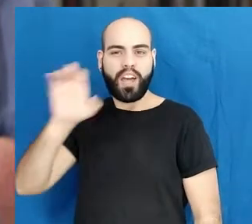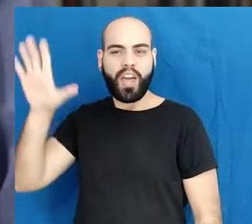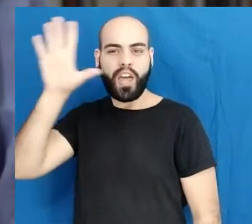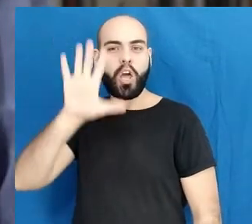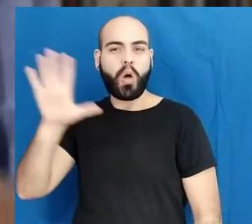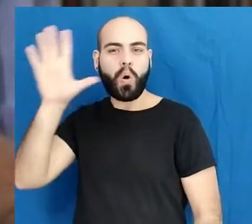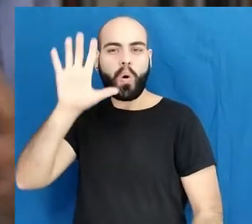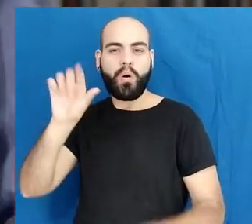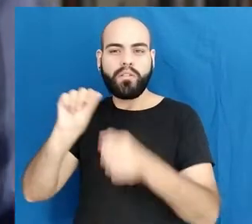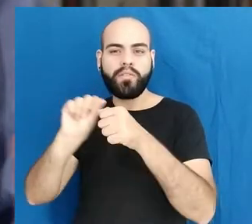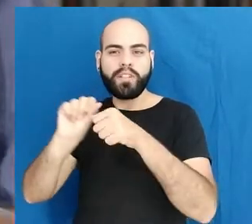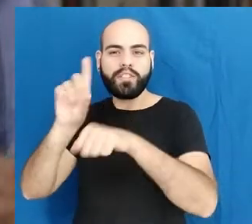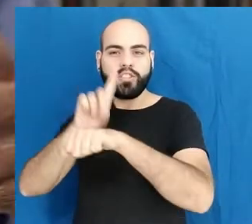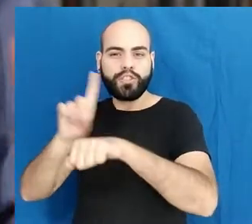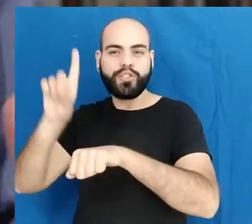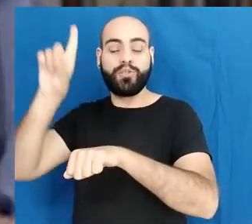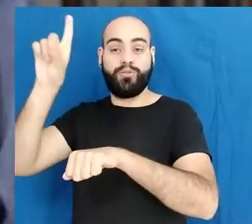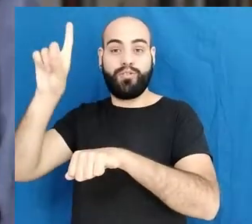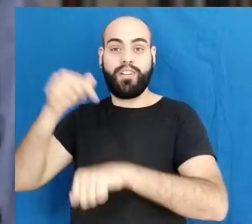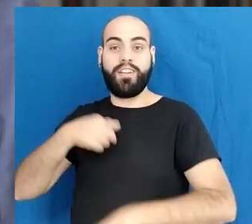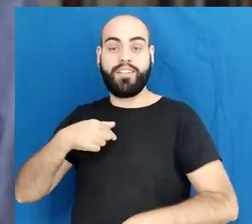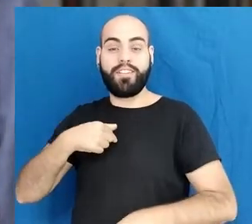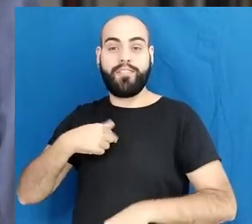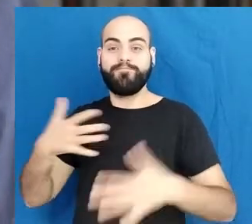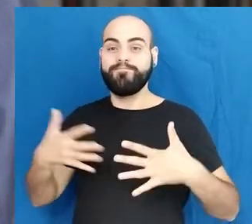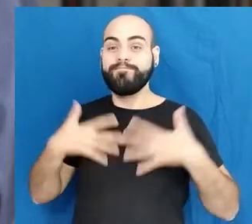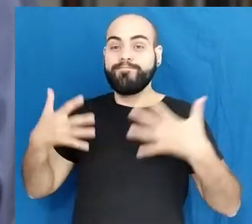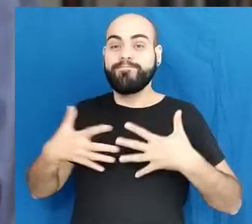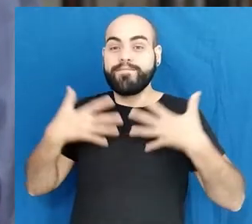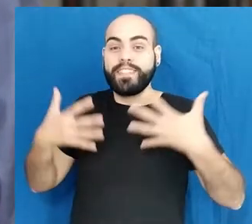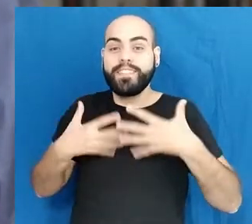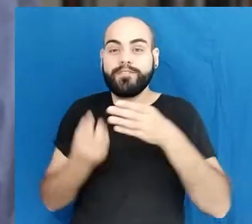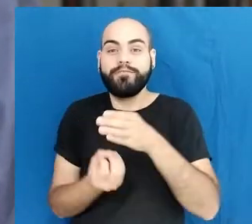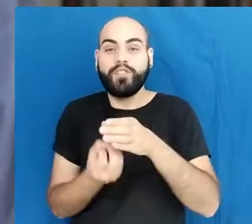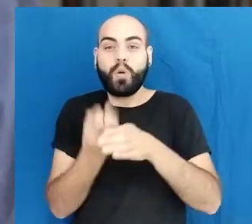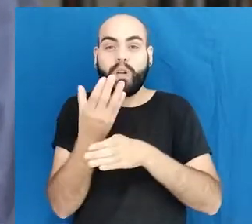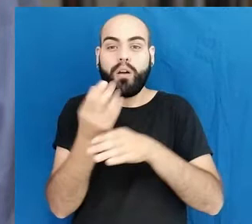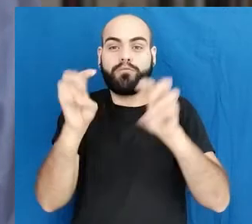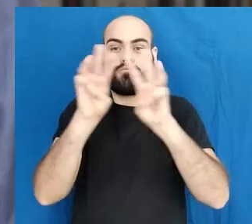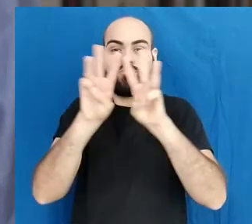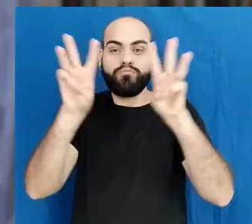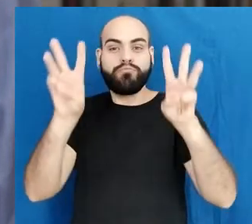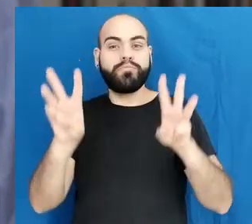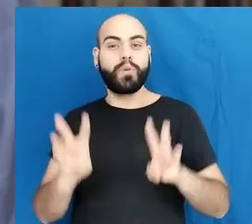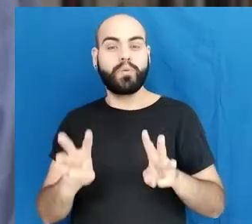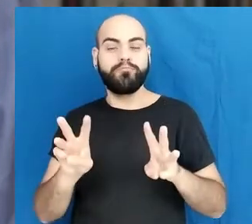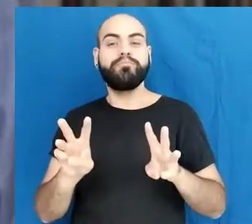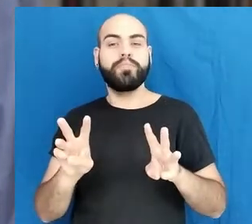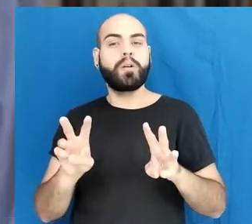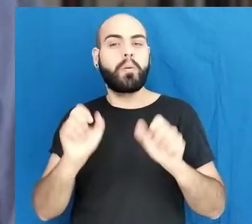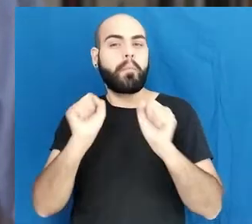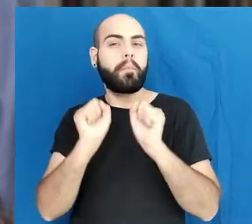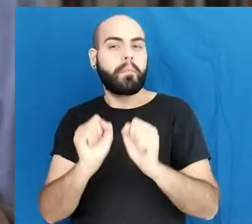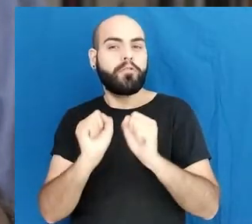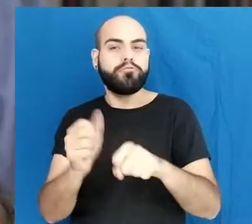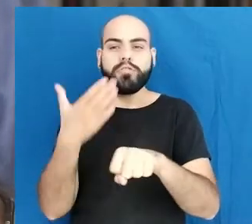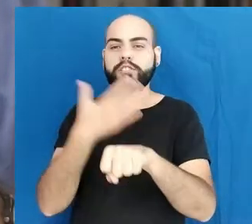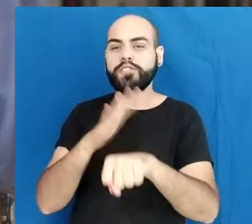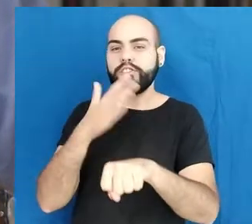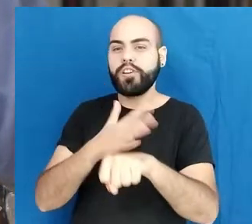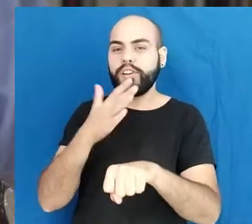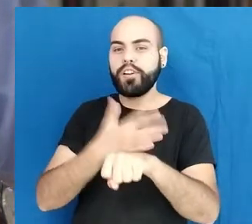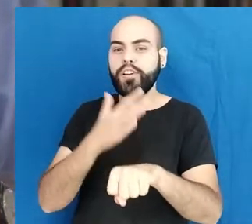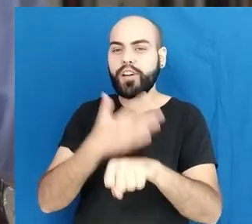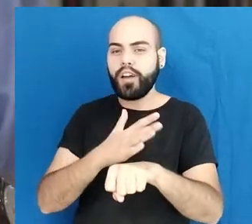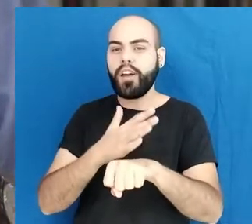o doutorado, mas tinha feito estágios também em museus, e estava muito empolgado com a ideia de criar